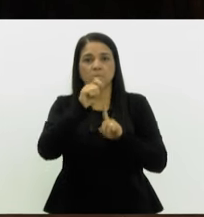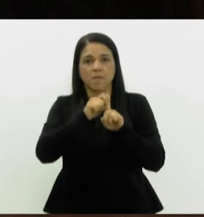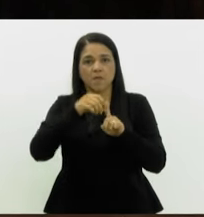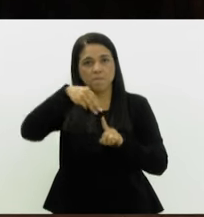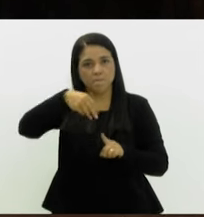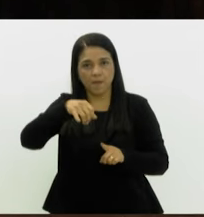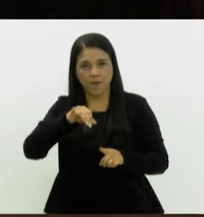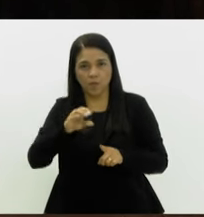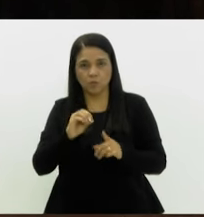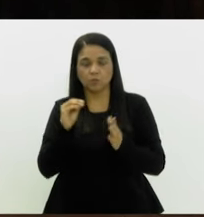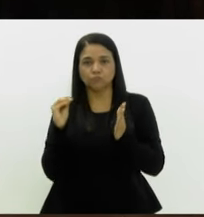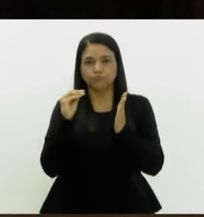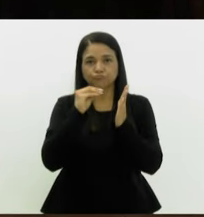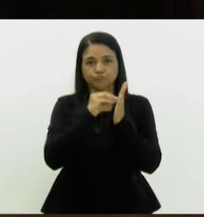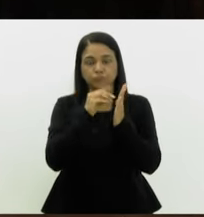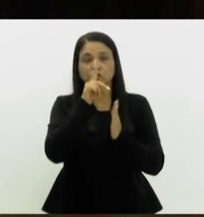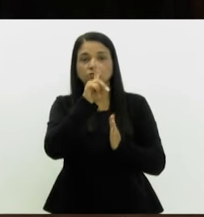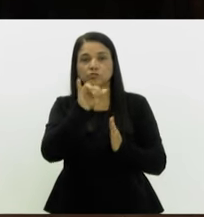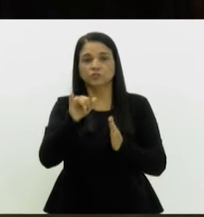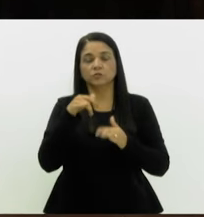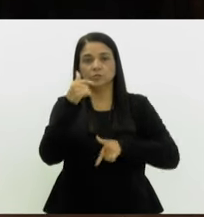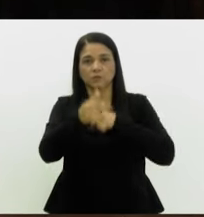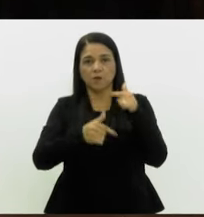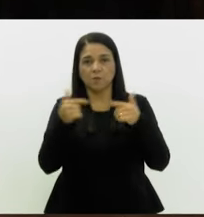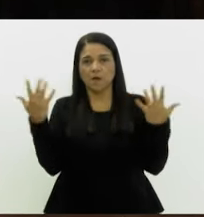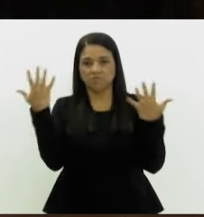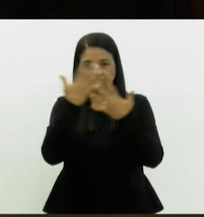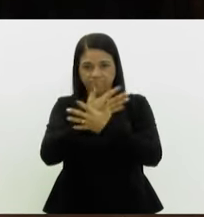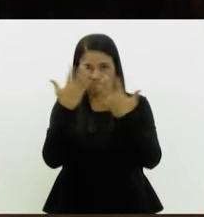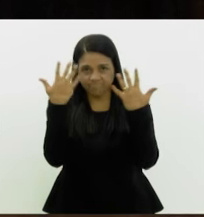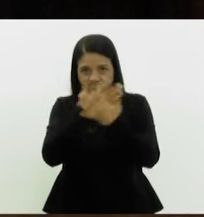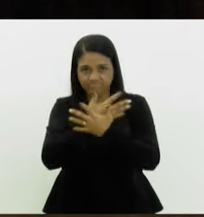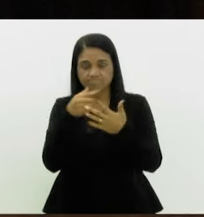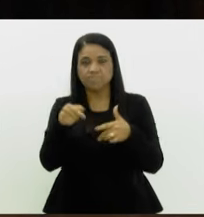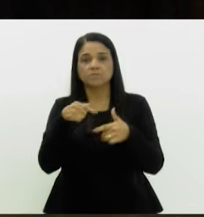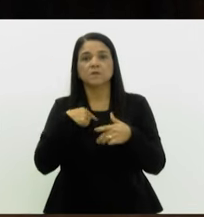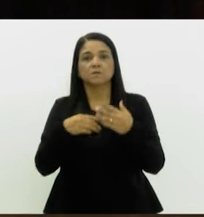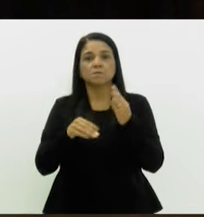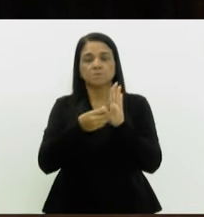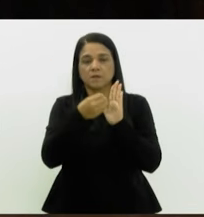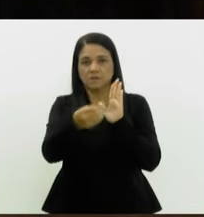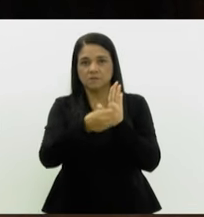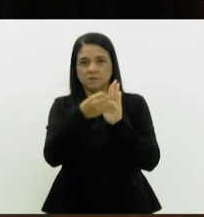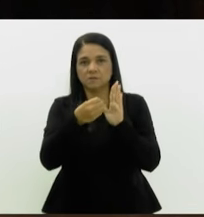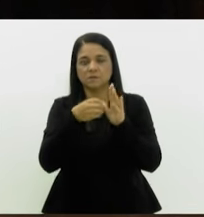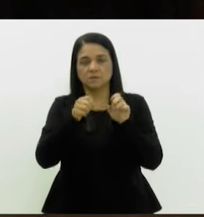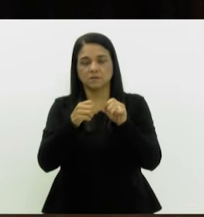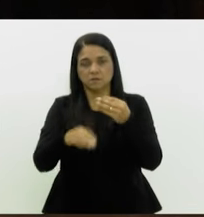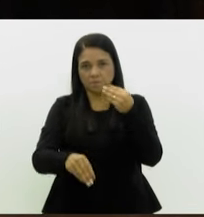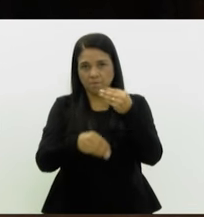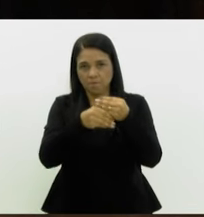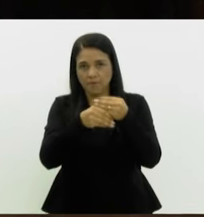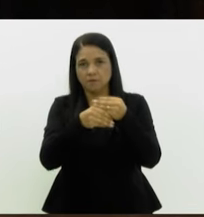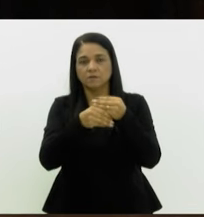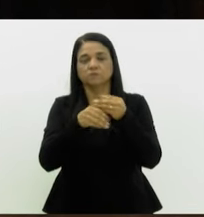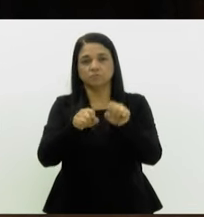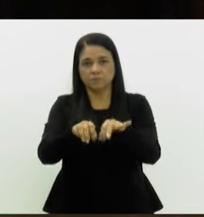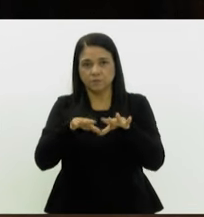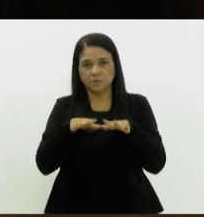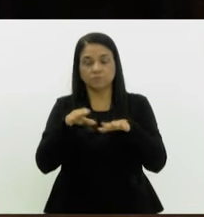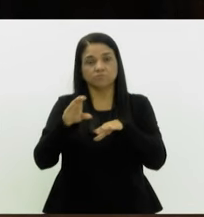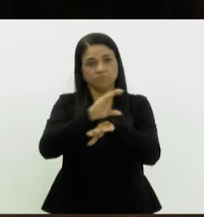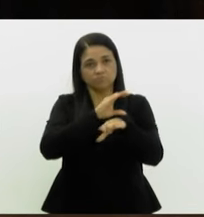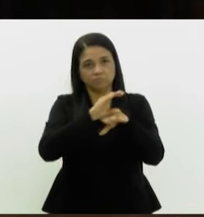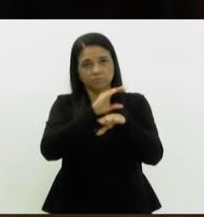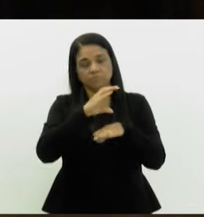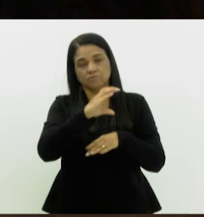do Trabalho Invisível. Parecer da emendas de plenário das comissões de Constituição e